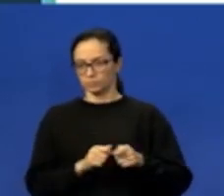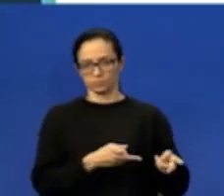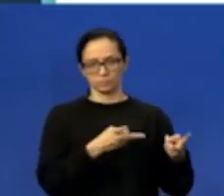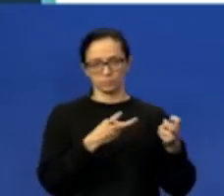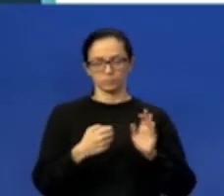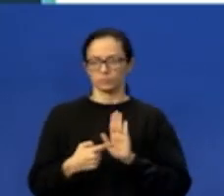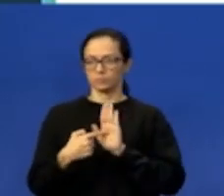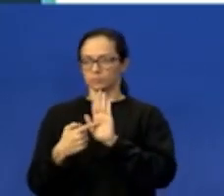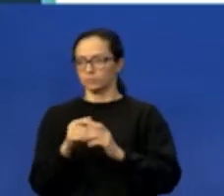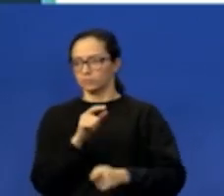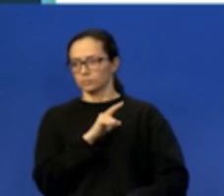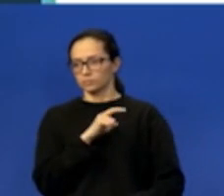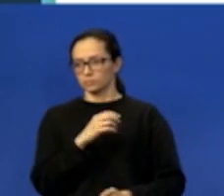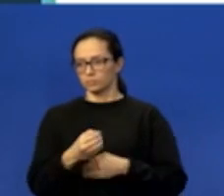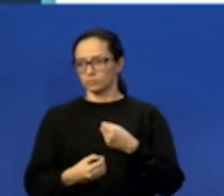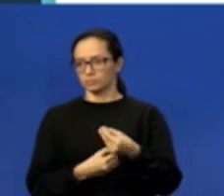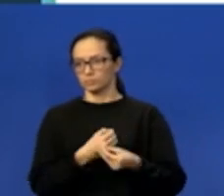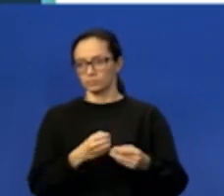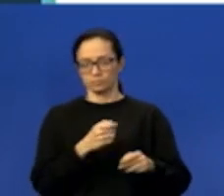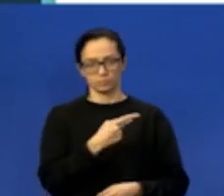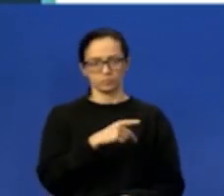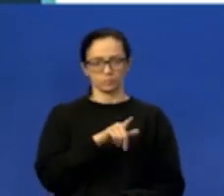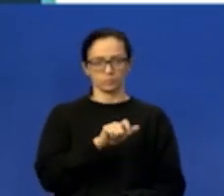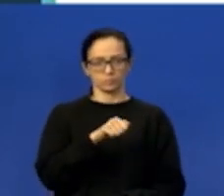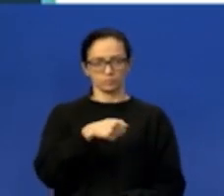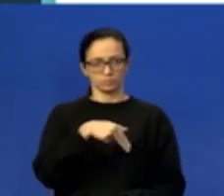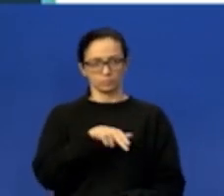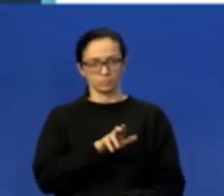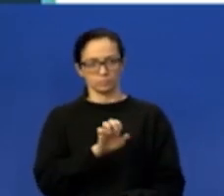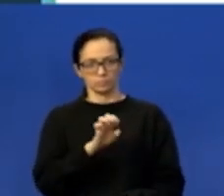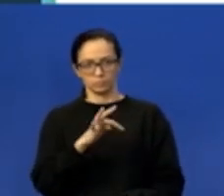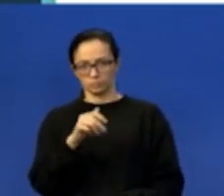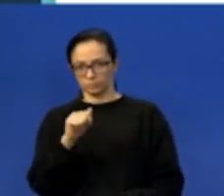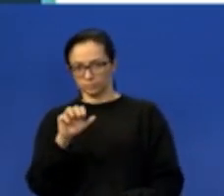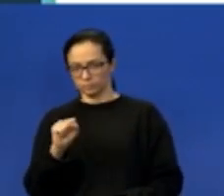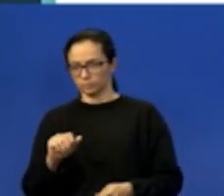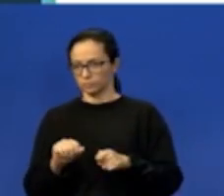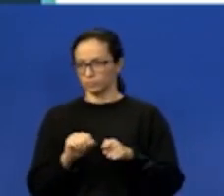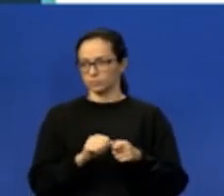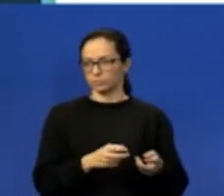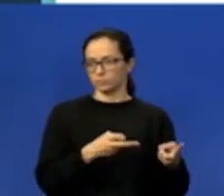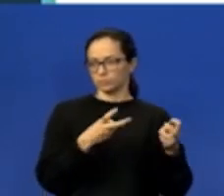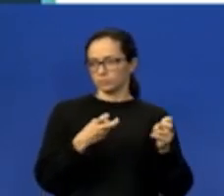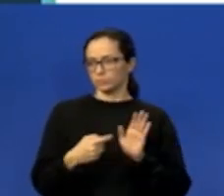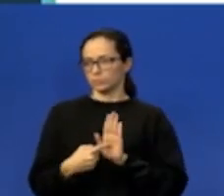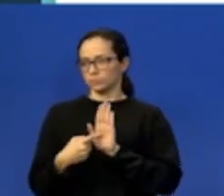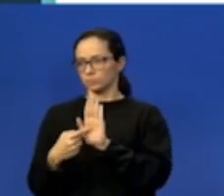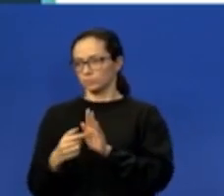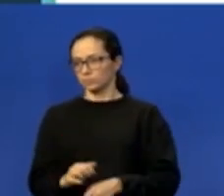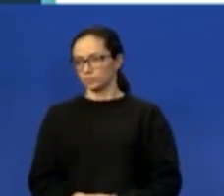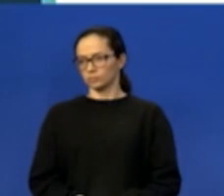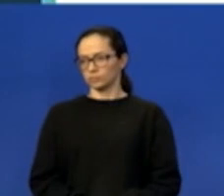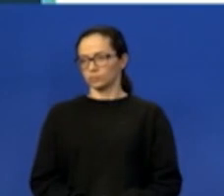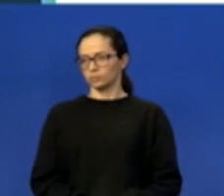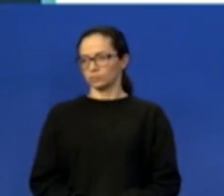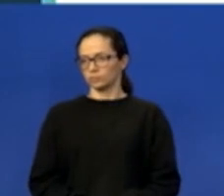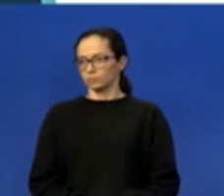que está envolvida seria, por exemplo, as plaquetas. Suas funções principais são a